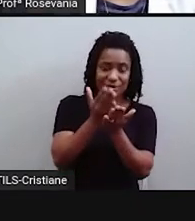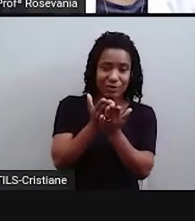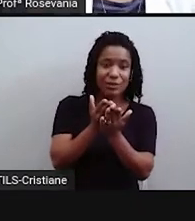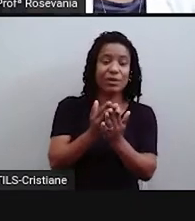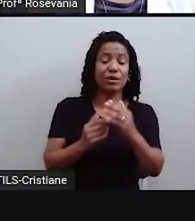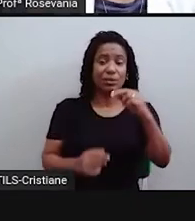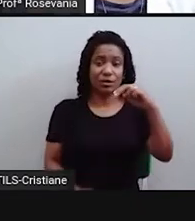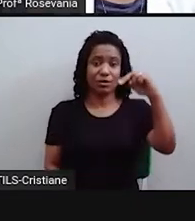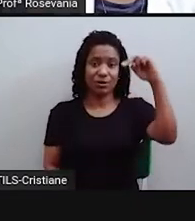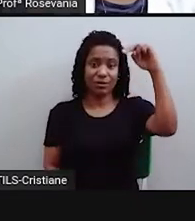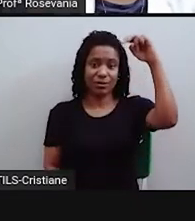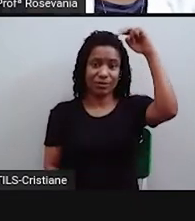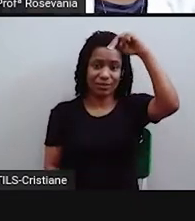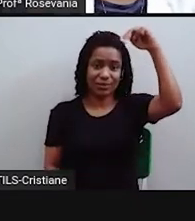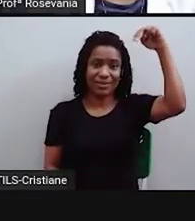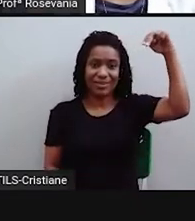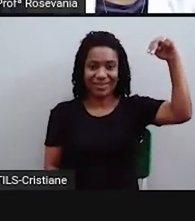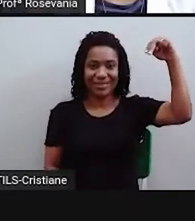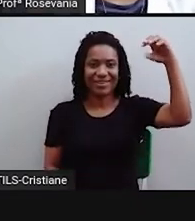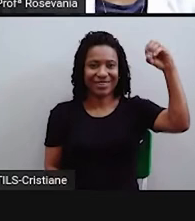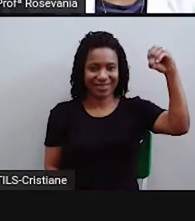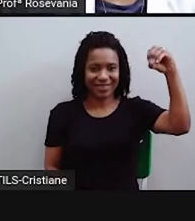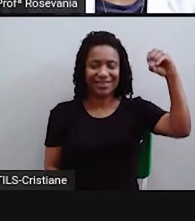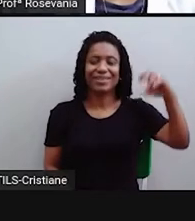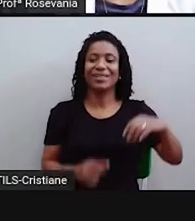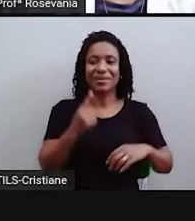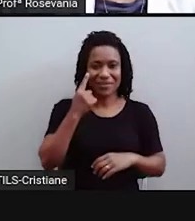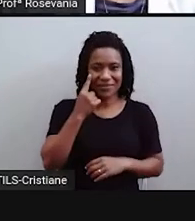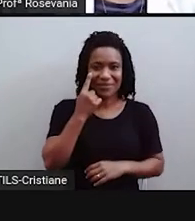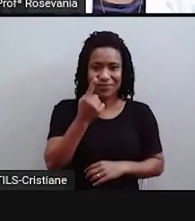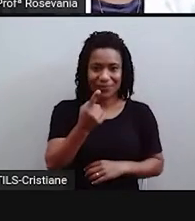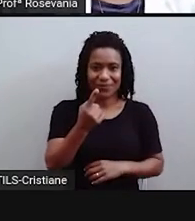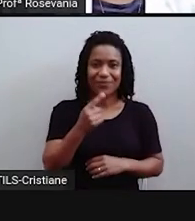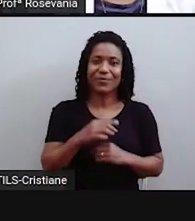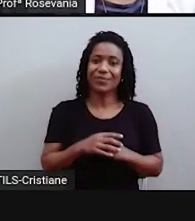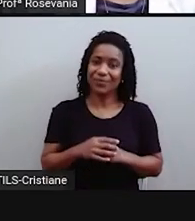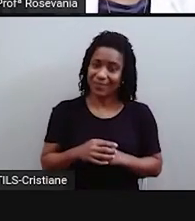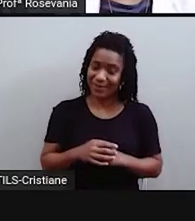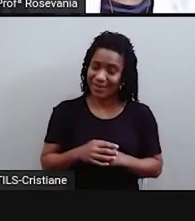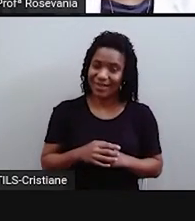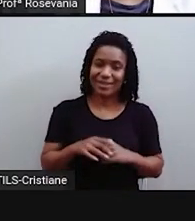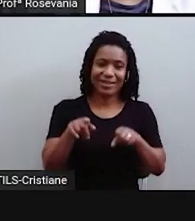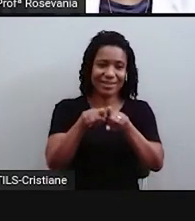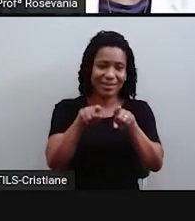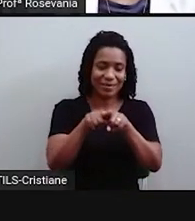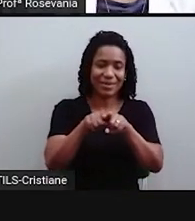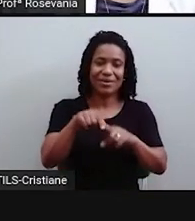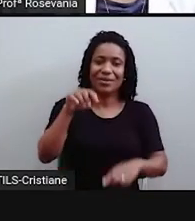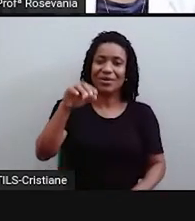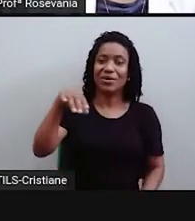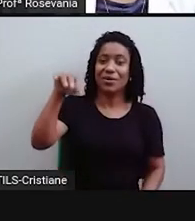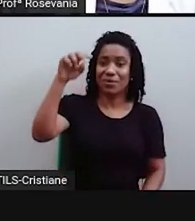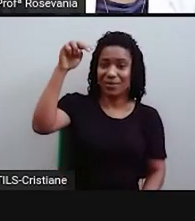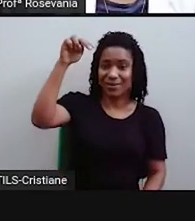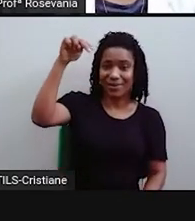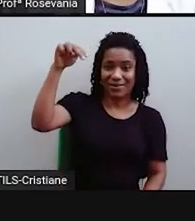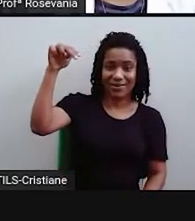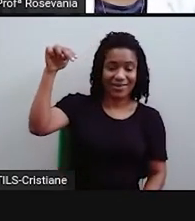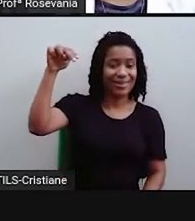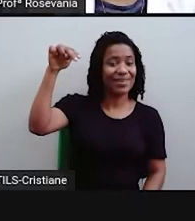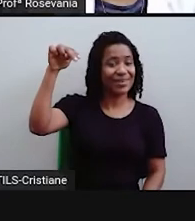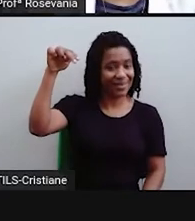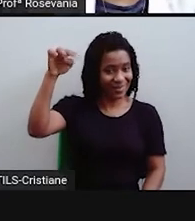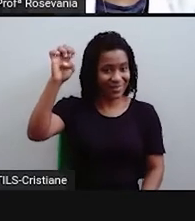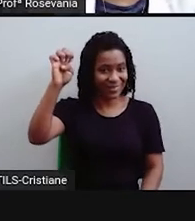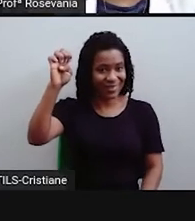nordeste, o norte e nordeste, o norte e noroeste, achei aqui o oeste e noroeste e achei o leste e